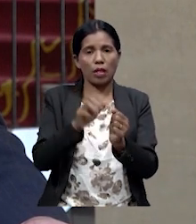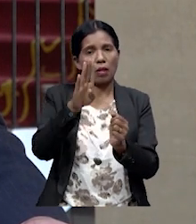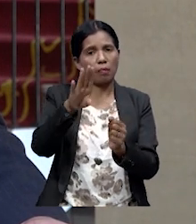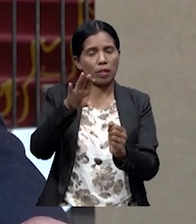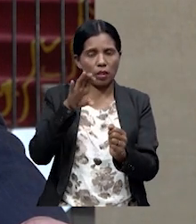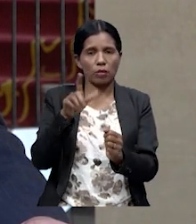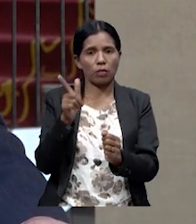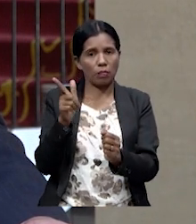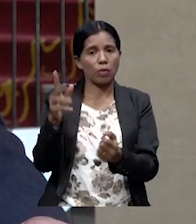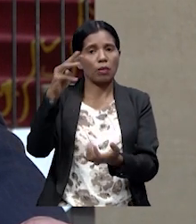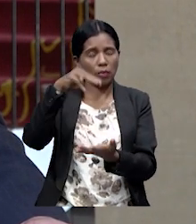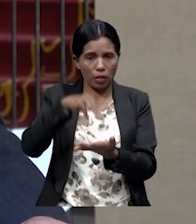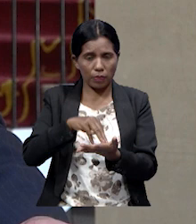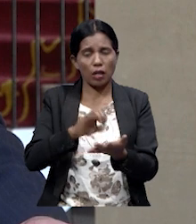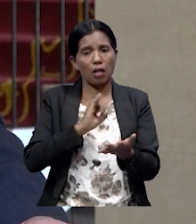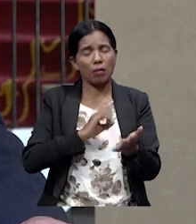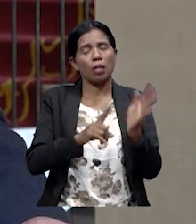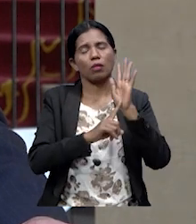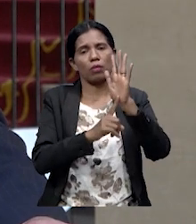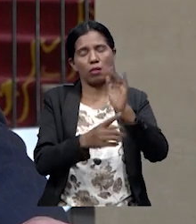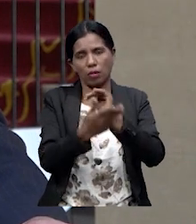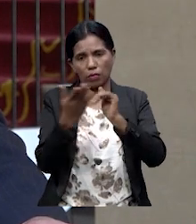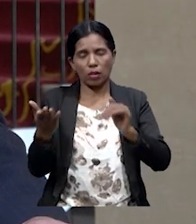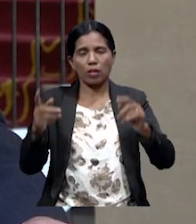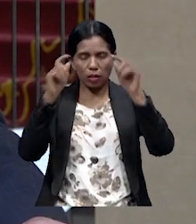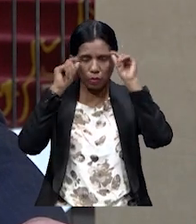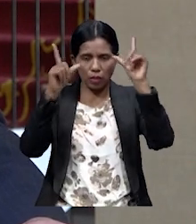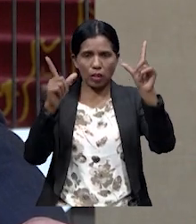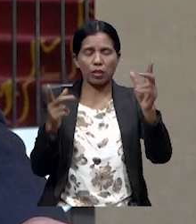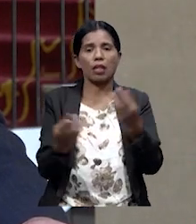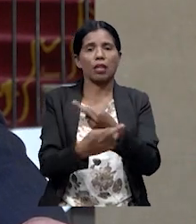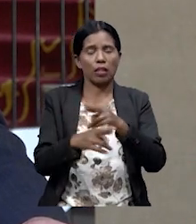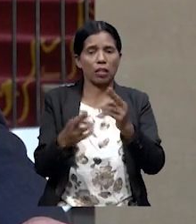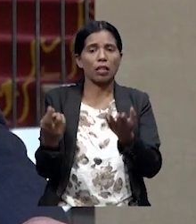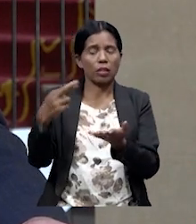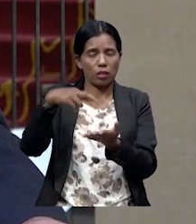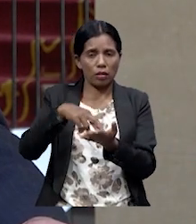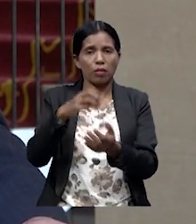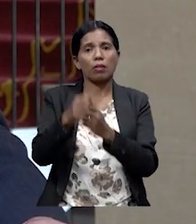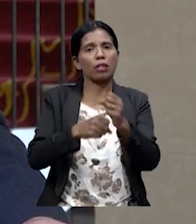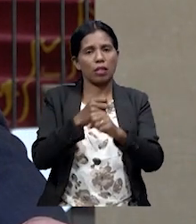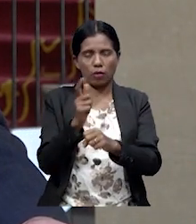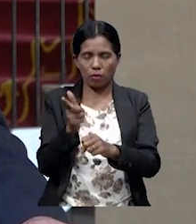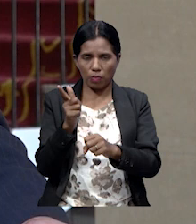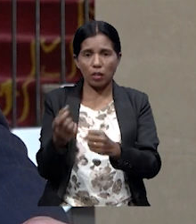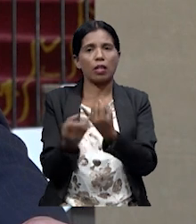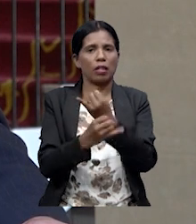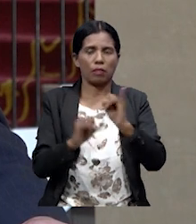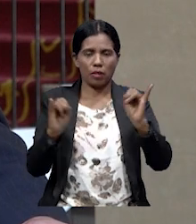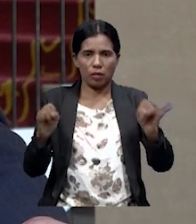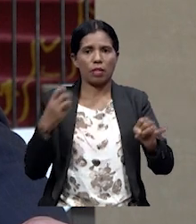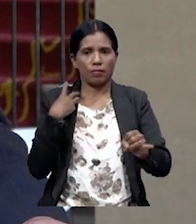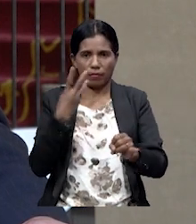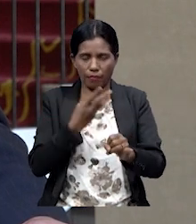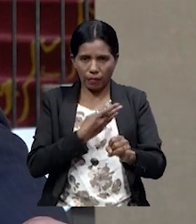ruanulu. Amos sakar fosabe to bocera alain de Timor Leste commemora nia tinan ruanulu ba restoración ini independencia